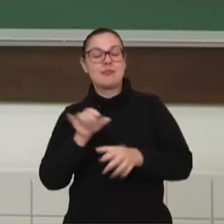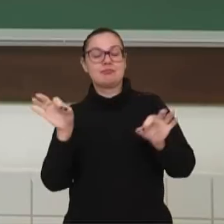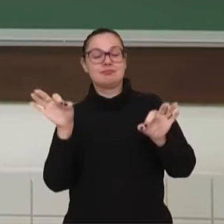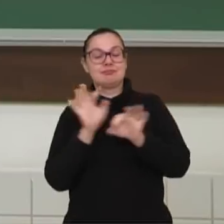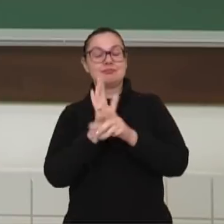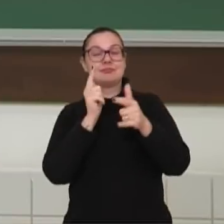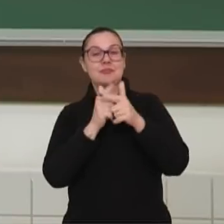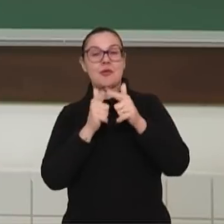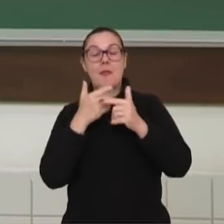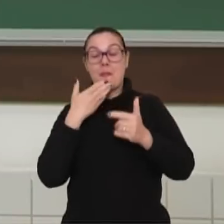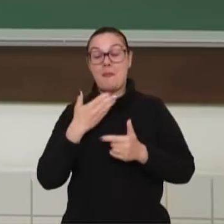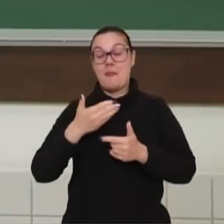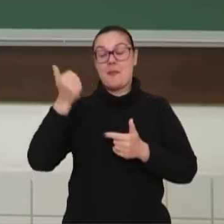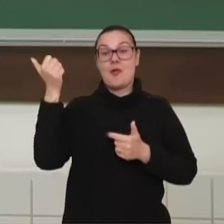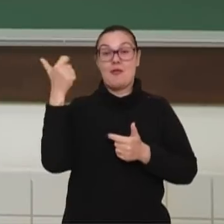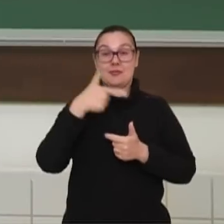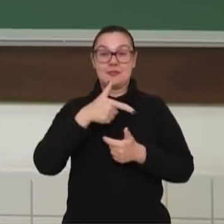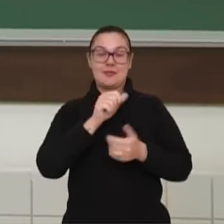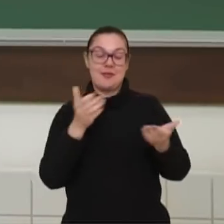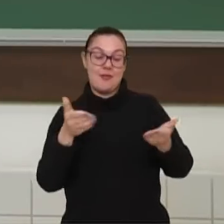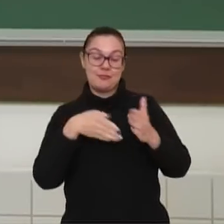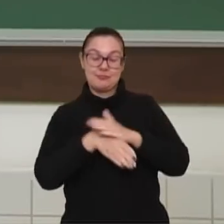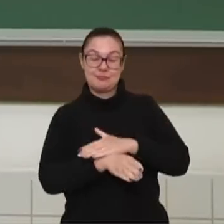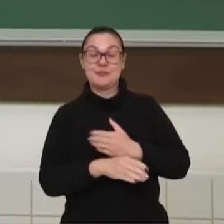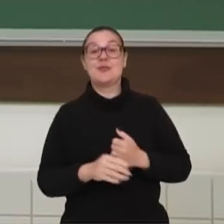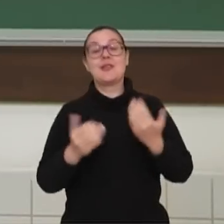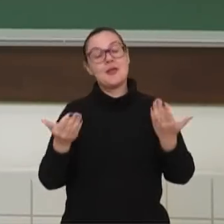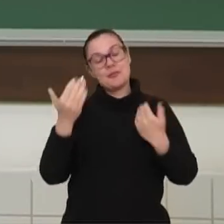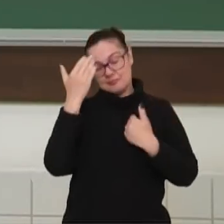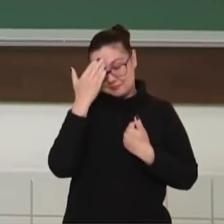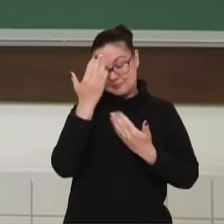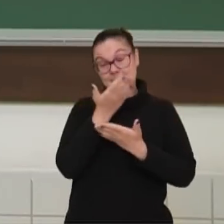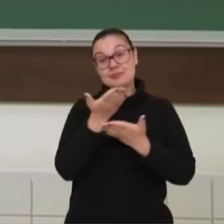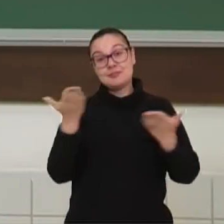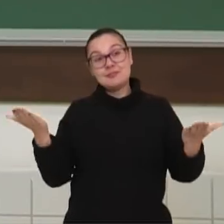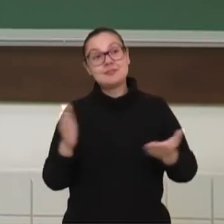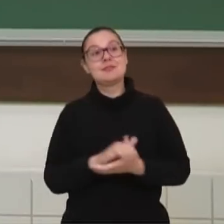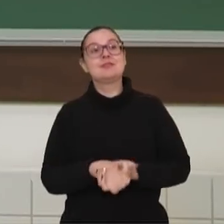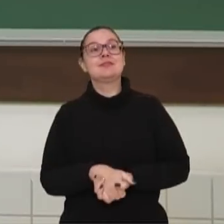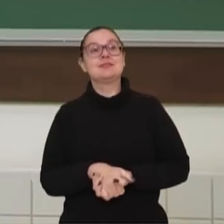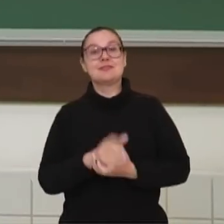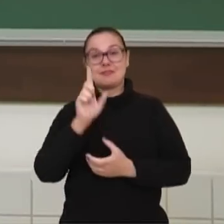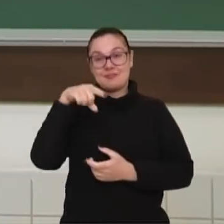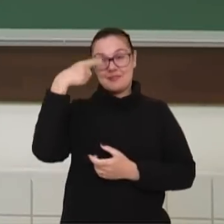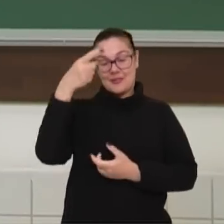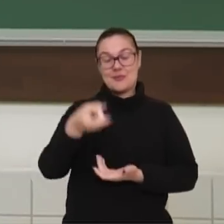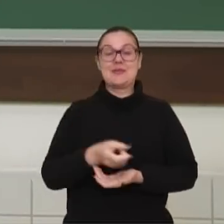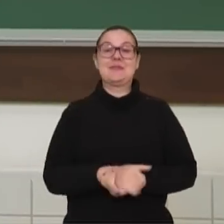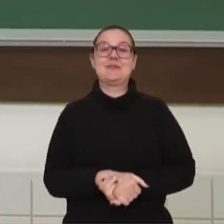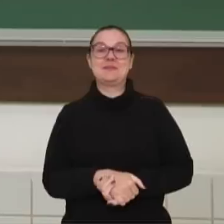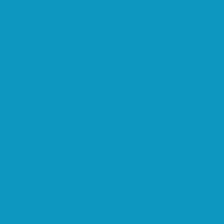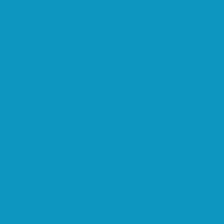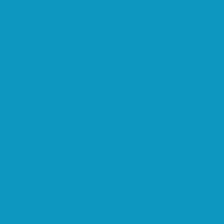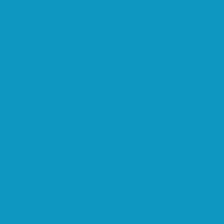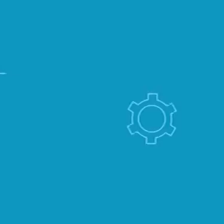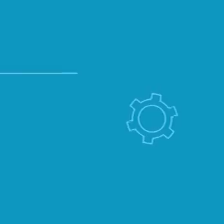dessa melhor do que a gente entrou, tá bom? Então muito obrigado a todos e até uma próxima.